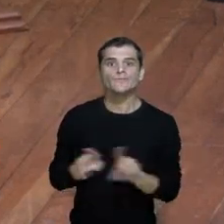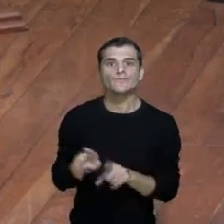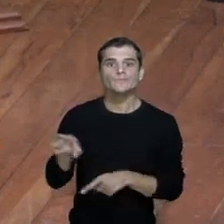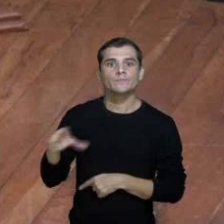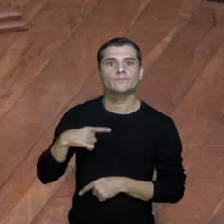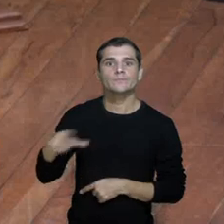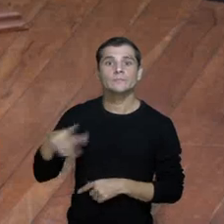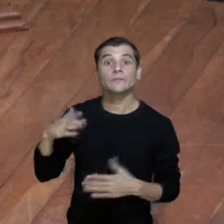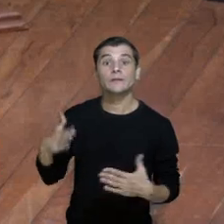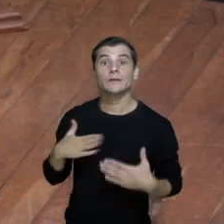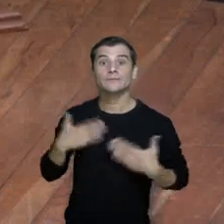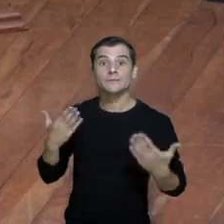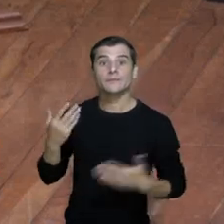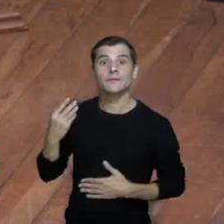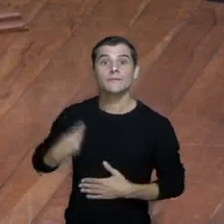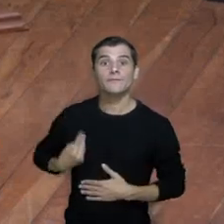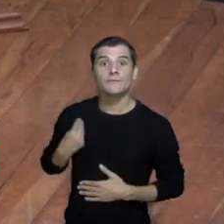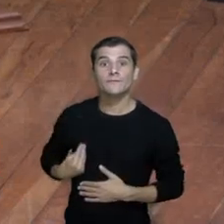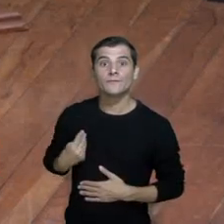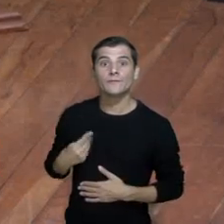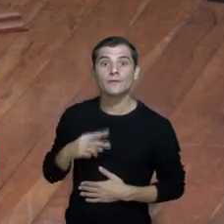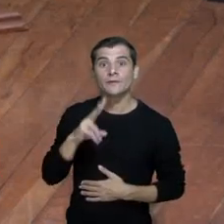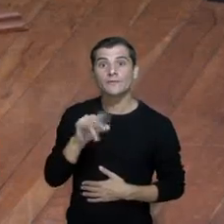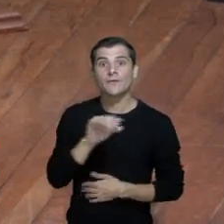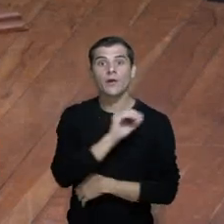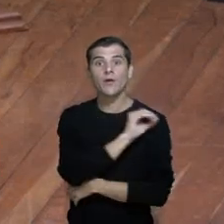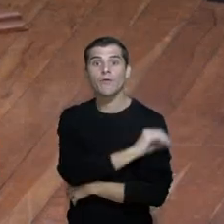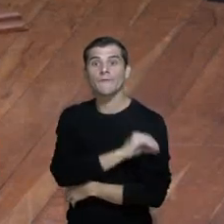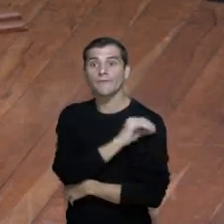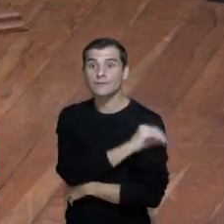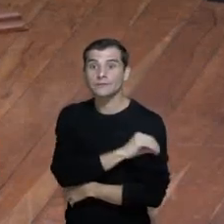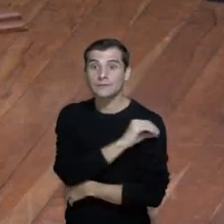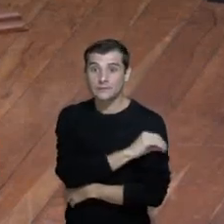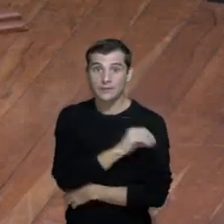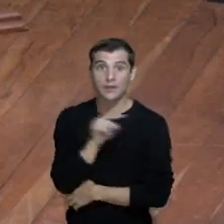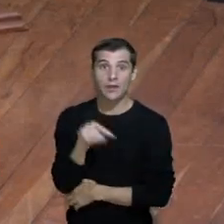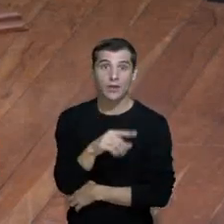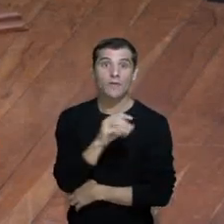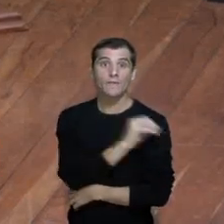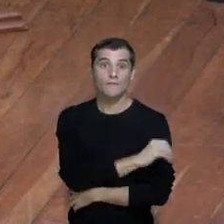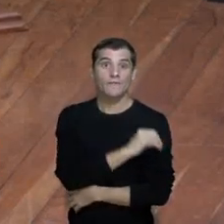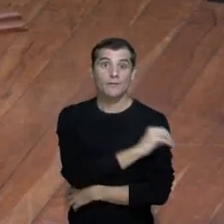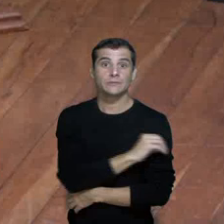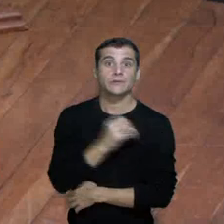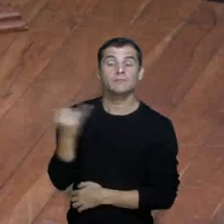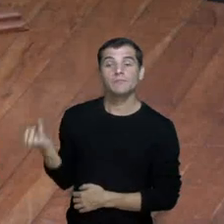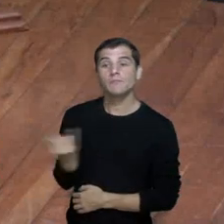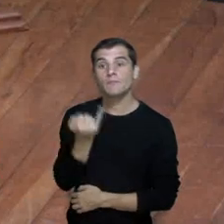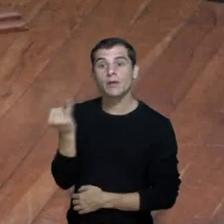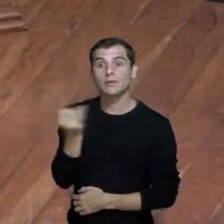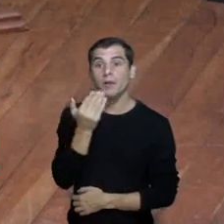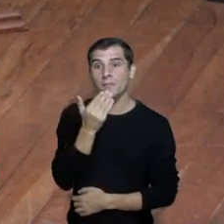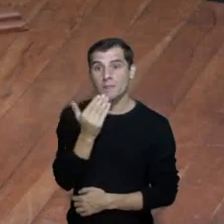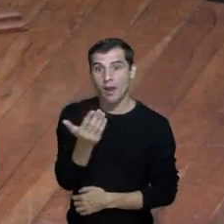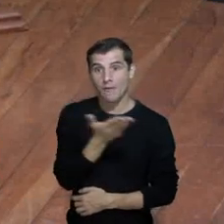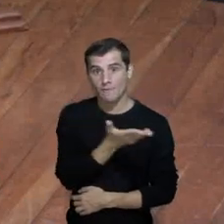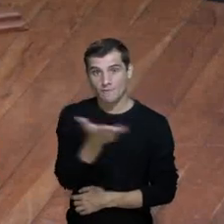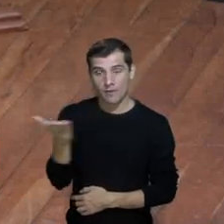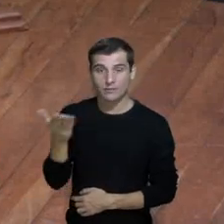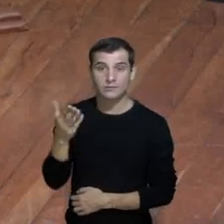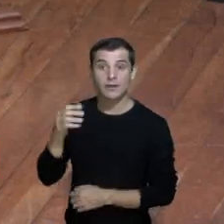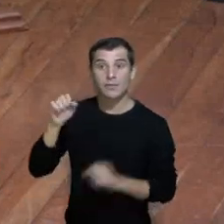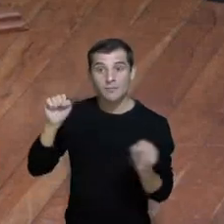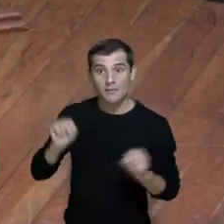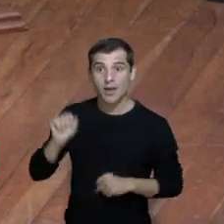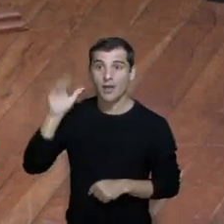nossas coordenadoras que vai ser uma oficina e essa oficina é muito importante Eu pediria todos que puderem fiquem até o